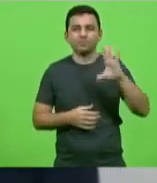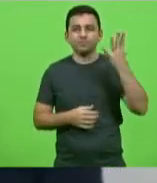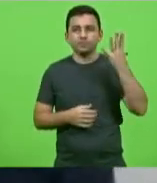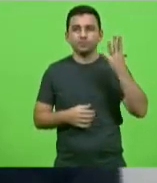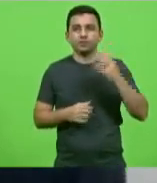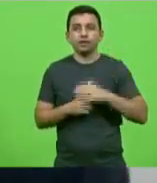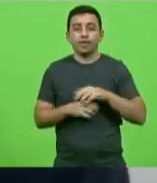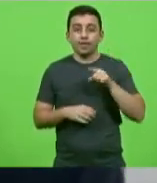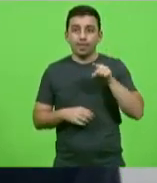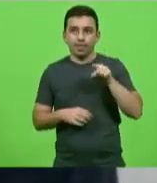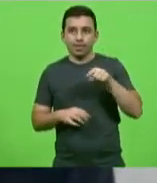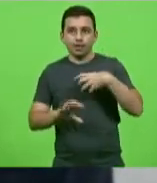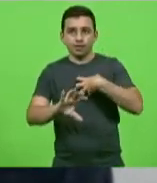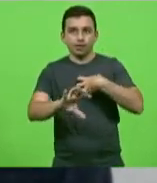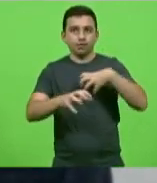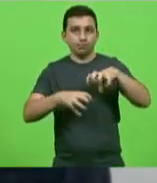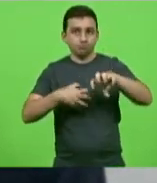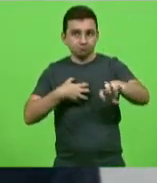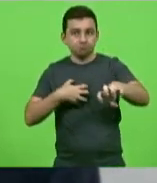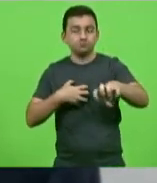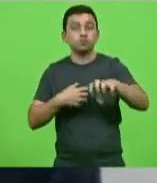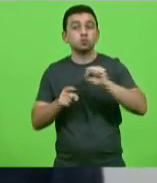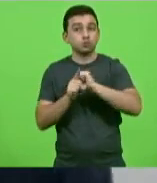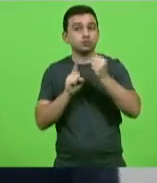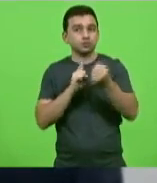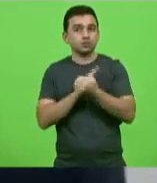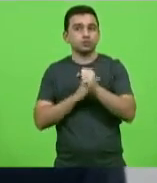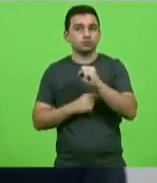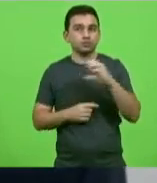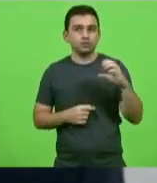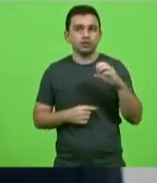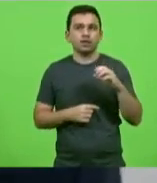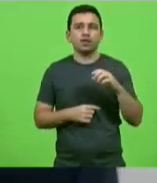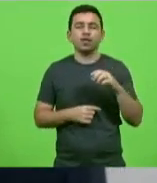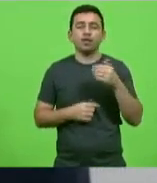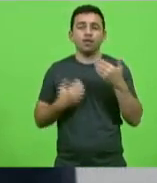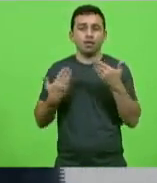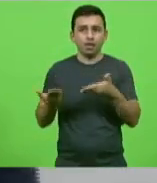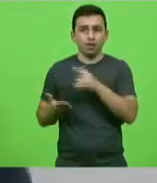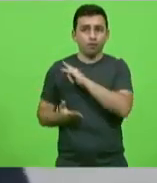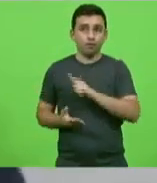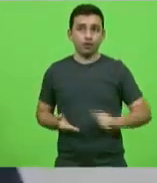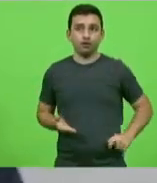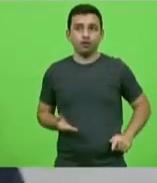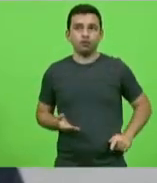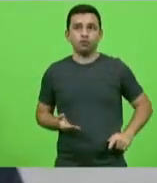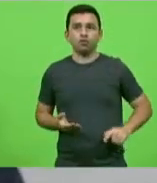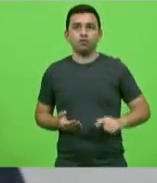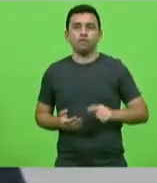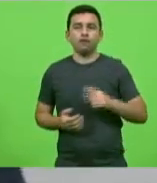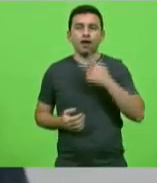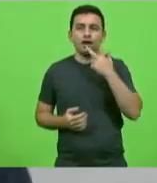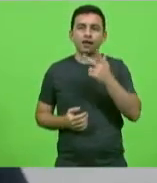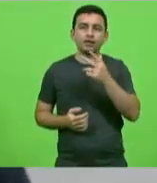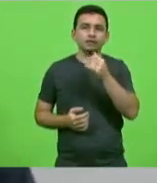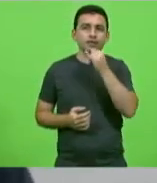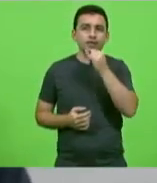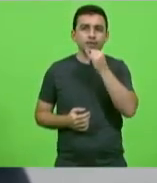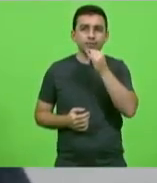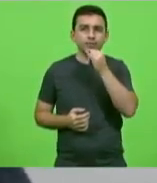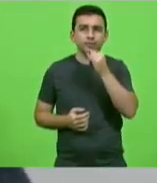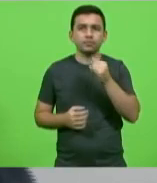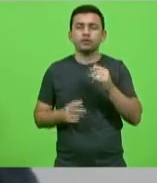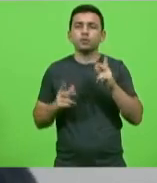demonstrando empatia com a sociedade catarinense, utilizava sua excelência, o senhor governador, coletes a exemplo de outros